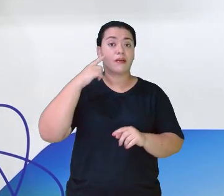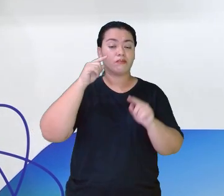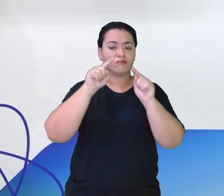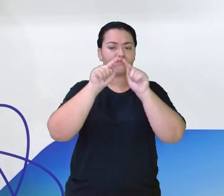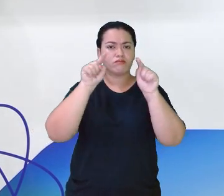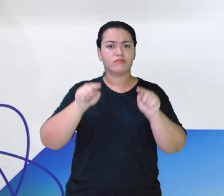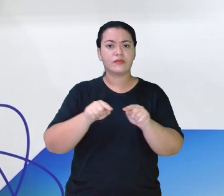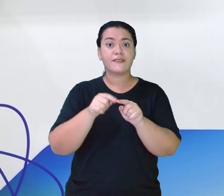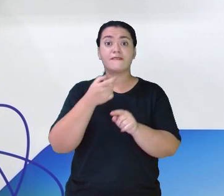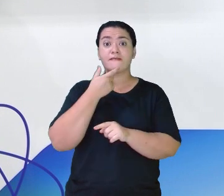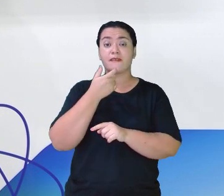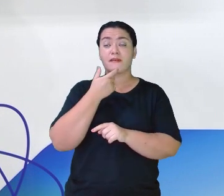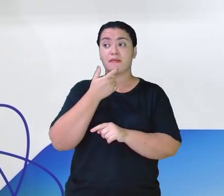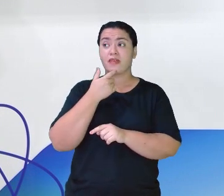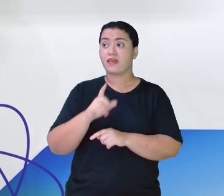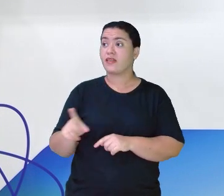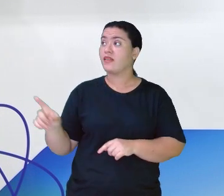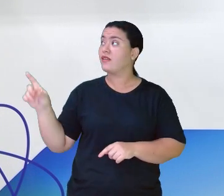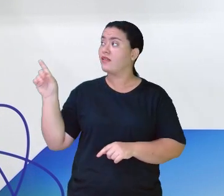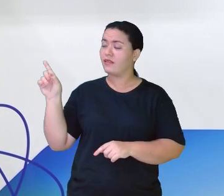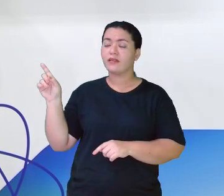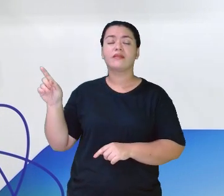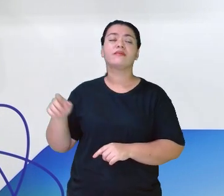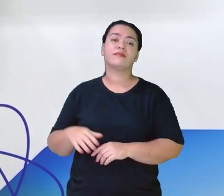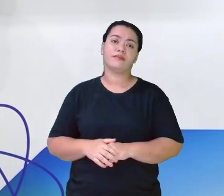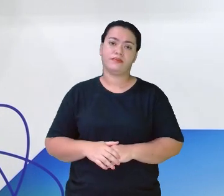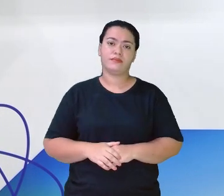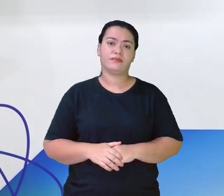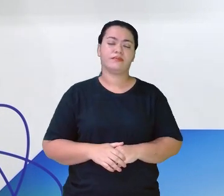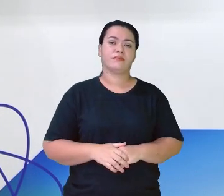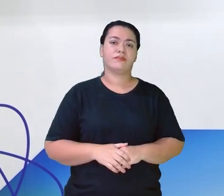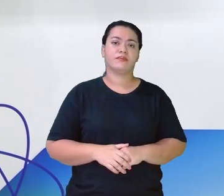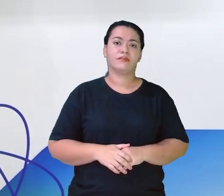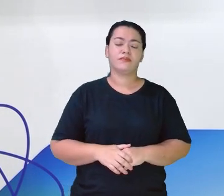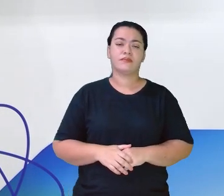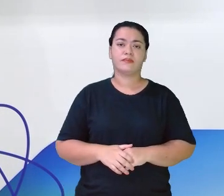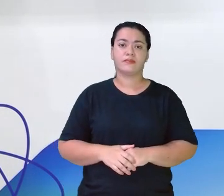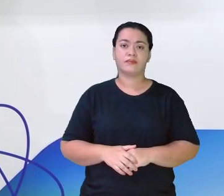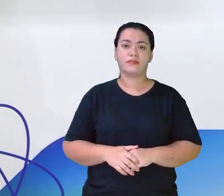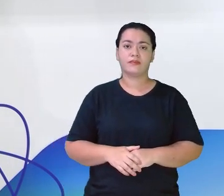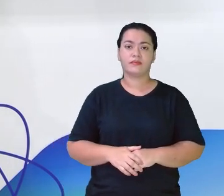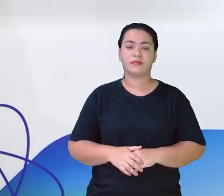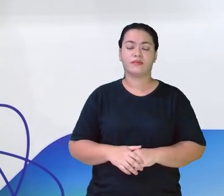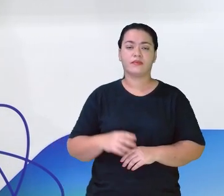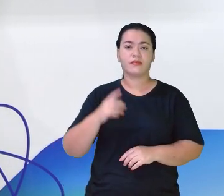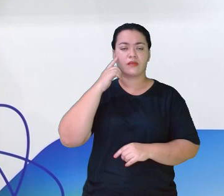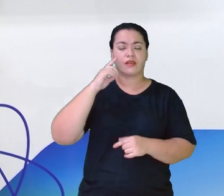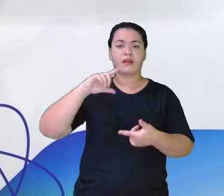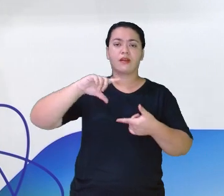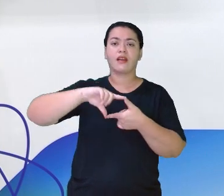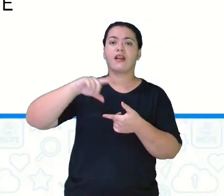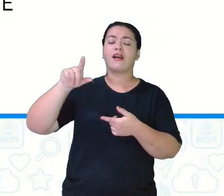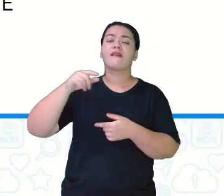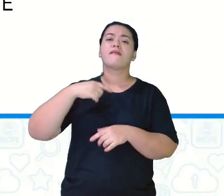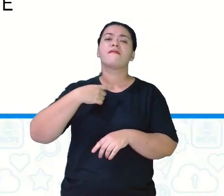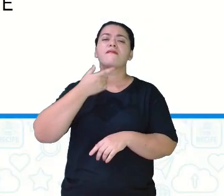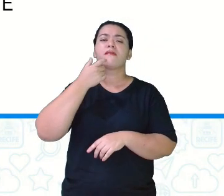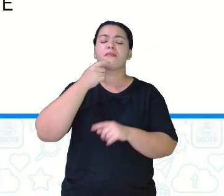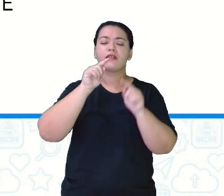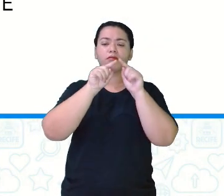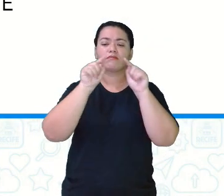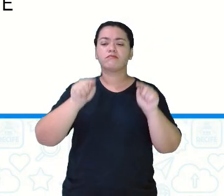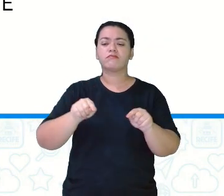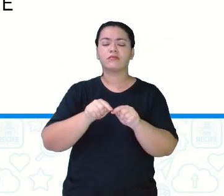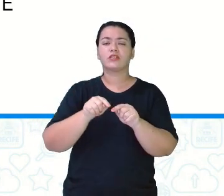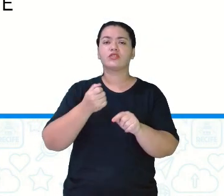grifados para vocês, né? Eu coloquei aí um quadro, né, um retângulo vermelho circulando